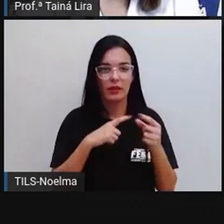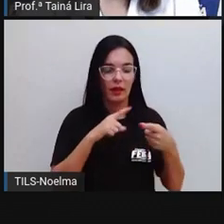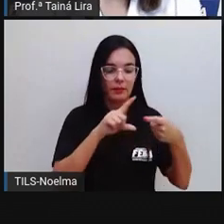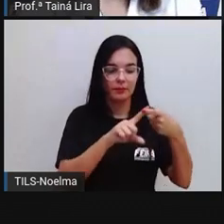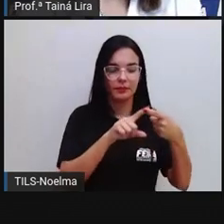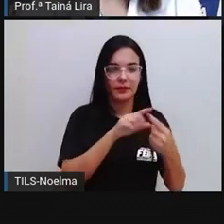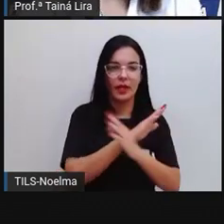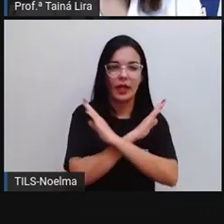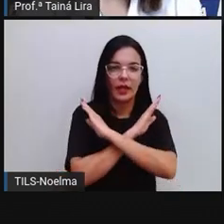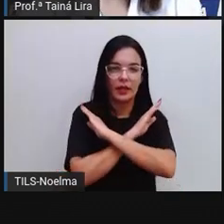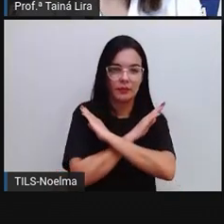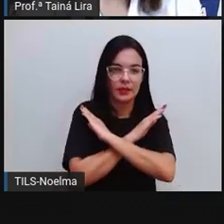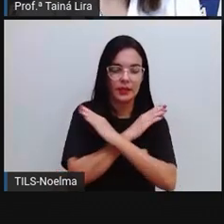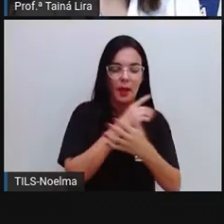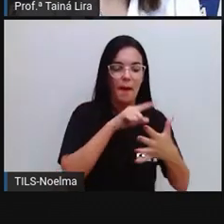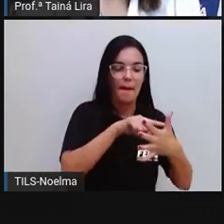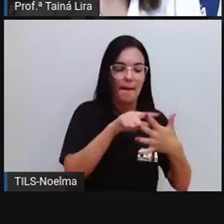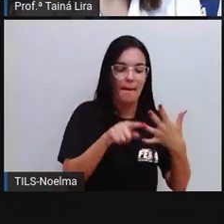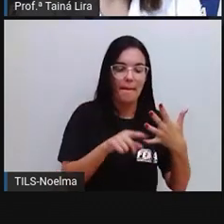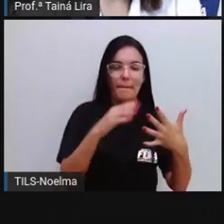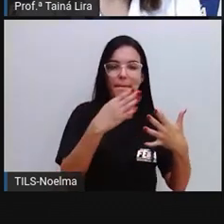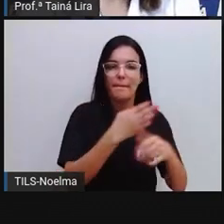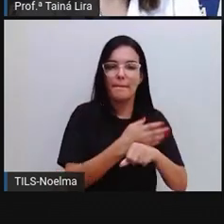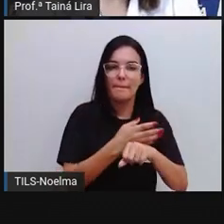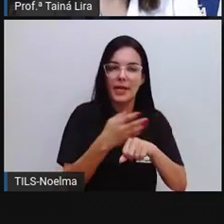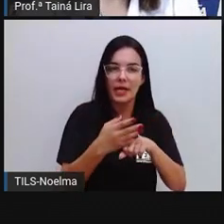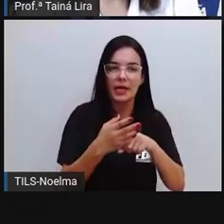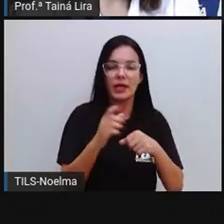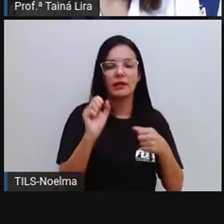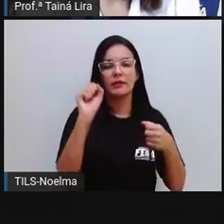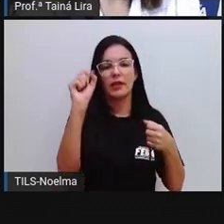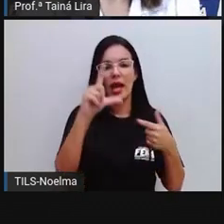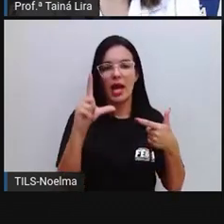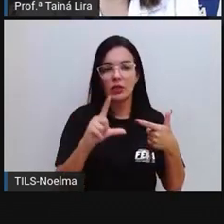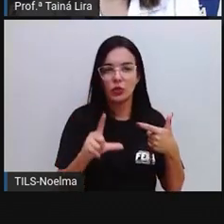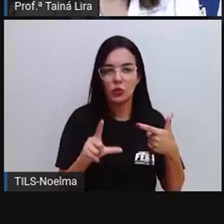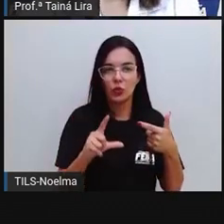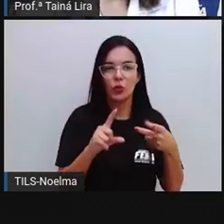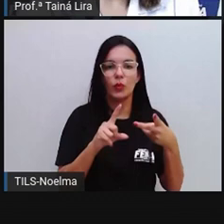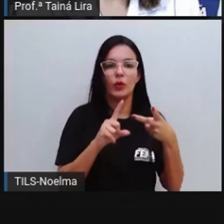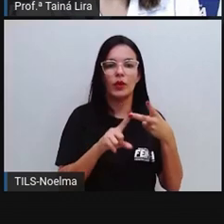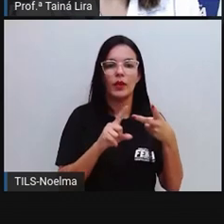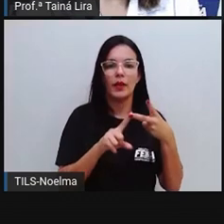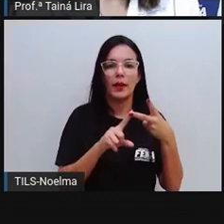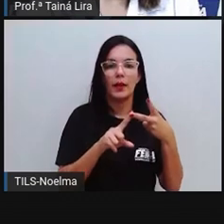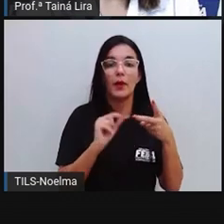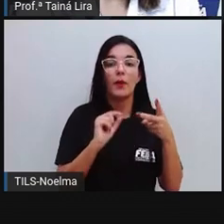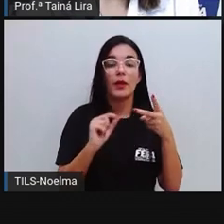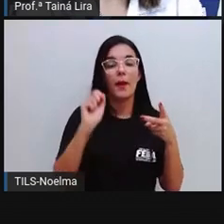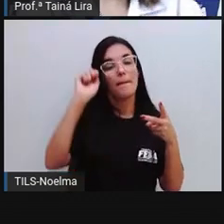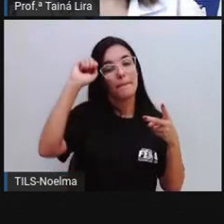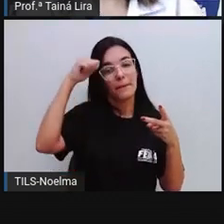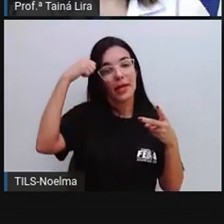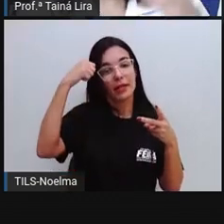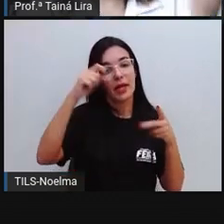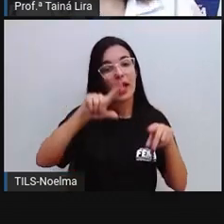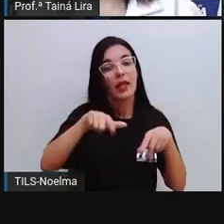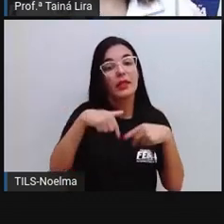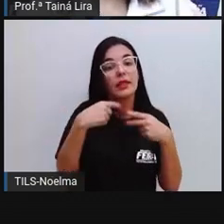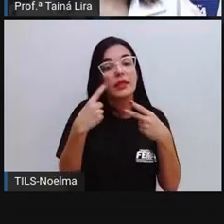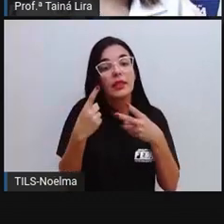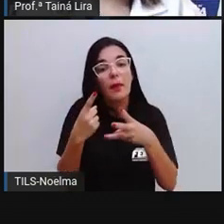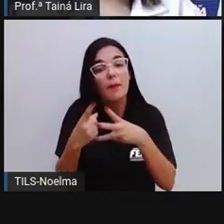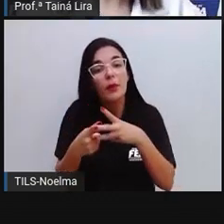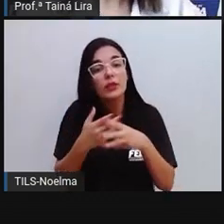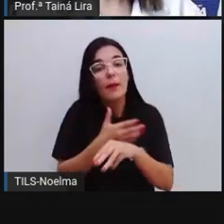camisa branca. Logo depois da camisa branca, ó, temos a camisa azul, certo? E depois a preta. Mas logo após